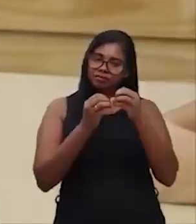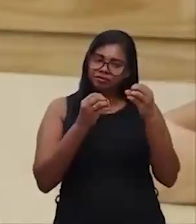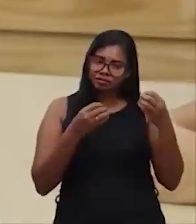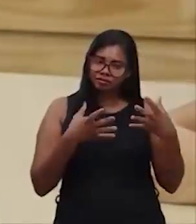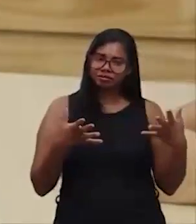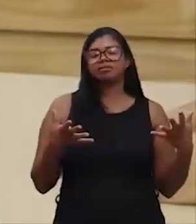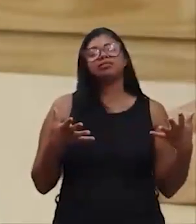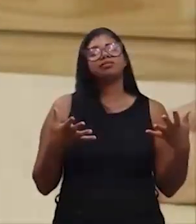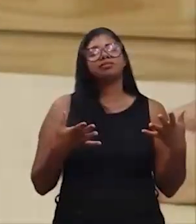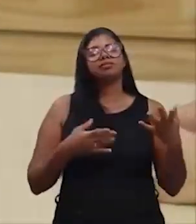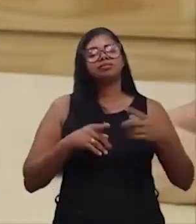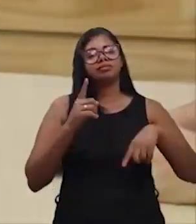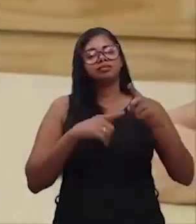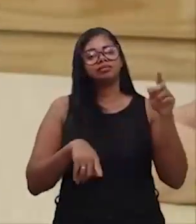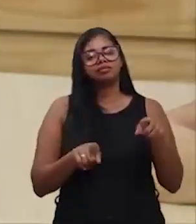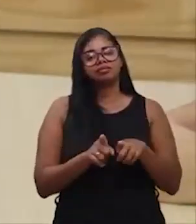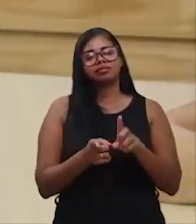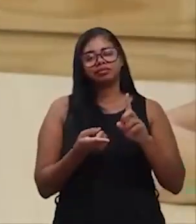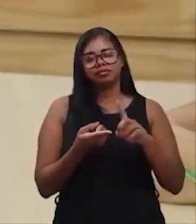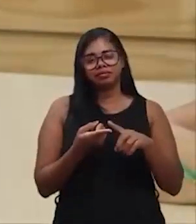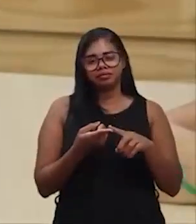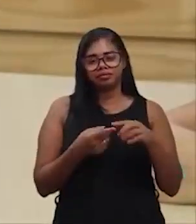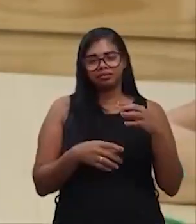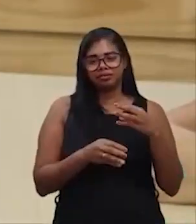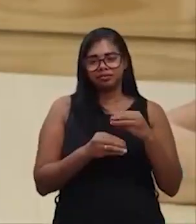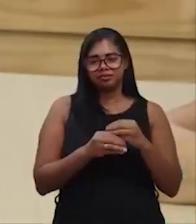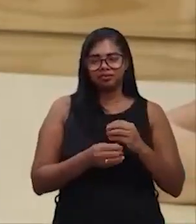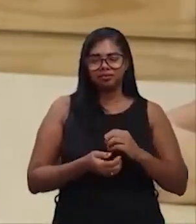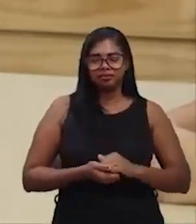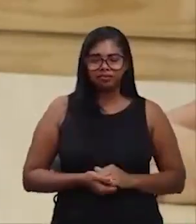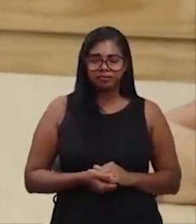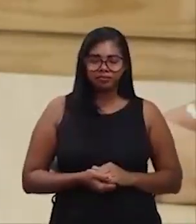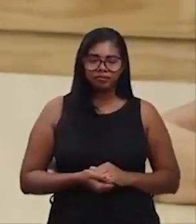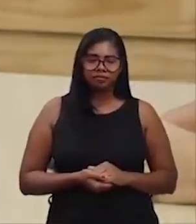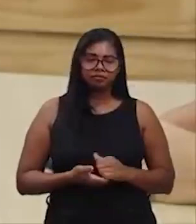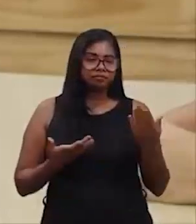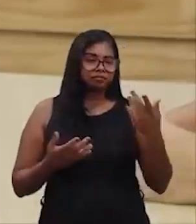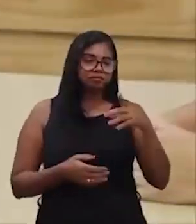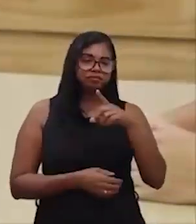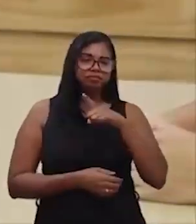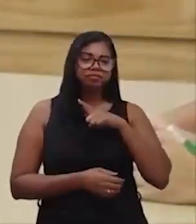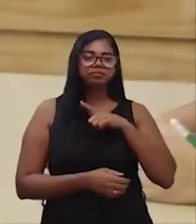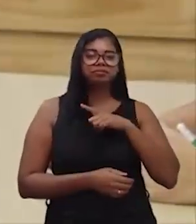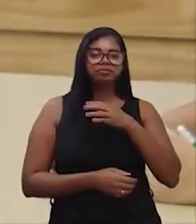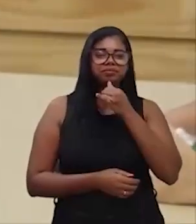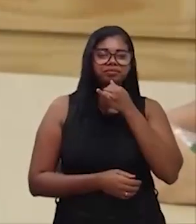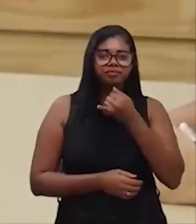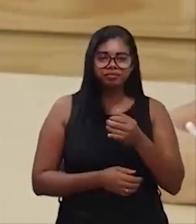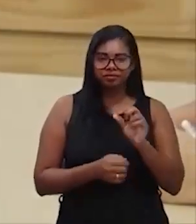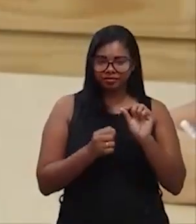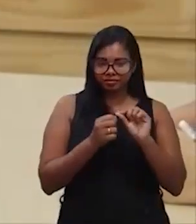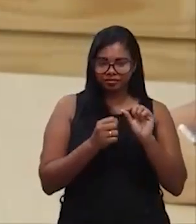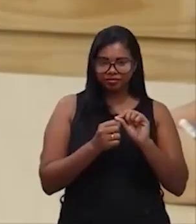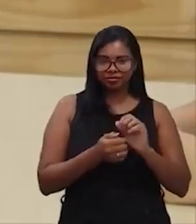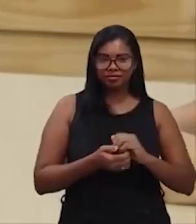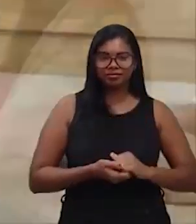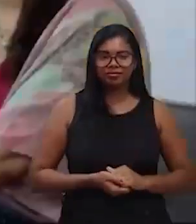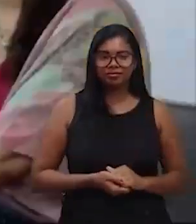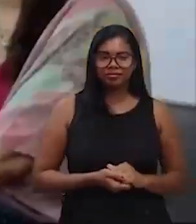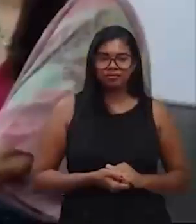esse pensamento do contrário. Eu não sei fazer dessa forma, mas será que eu não tenho a minha forma de fazer? Perfeito. E eu